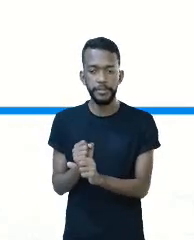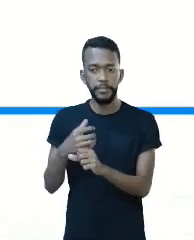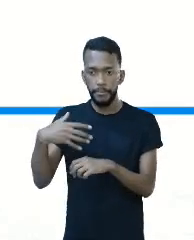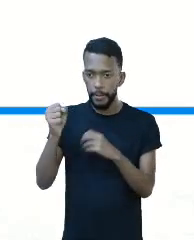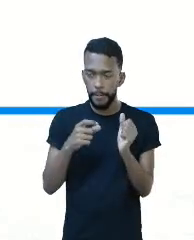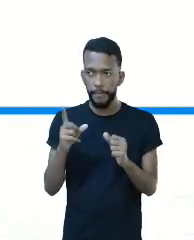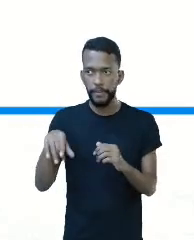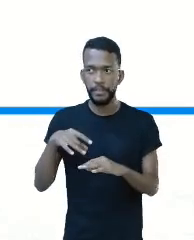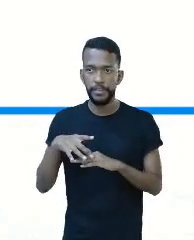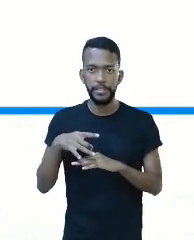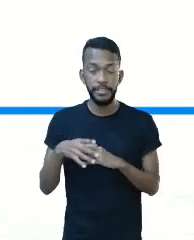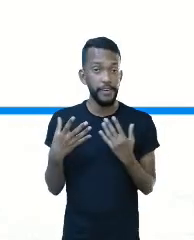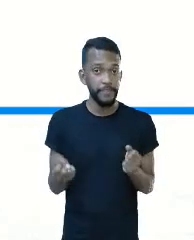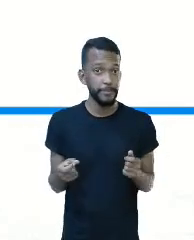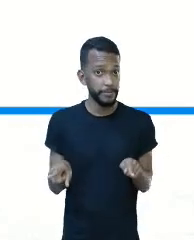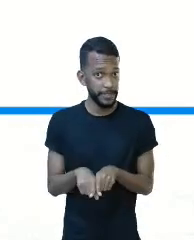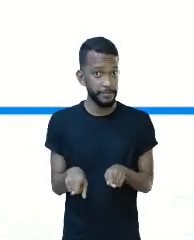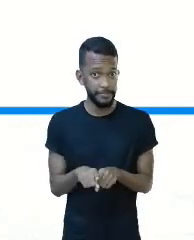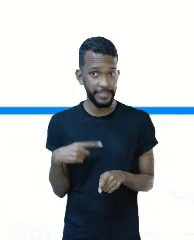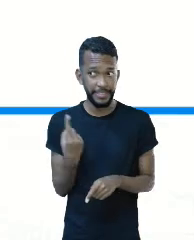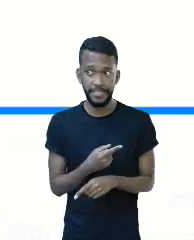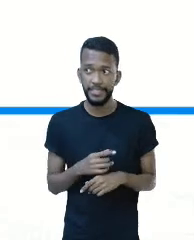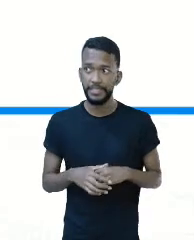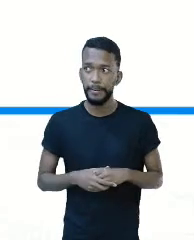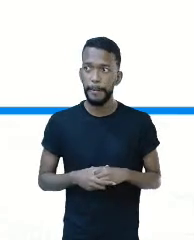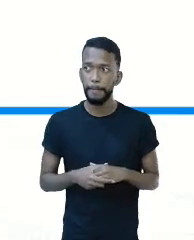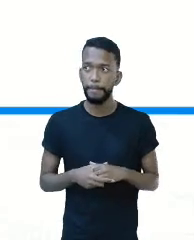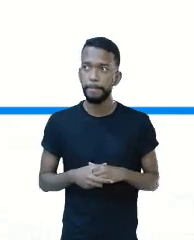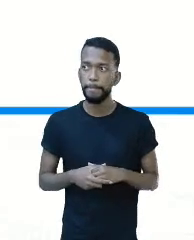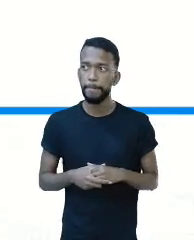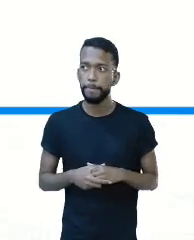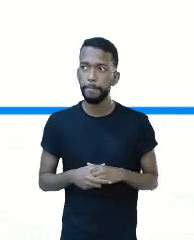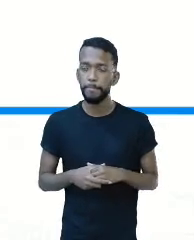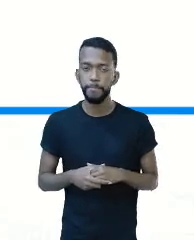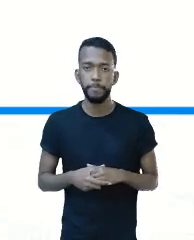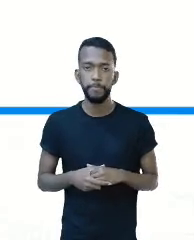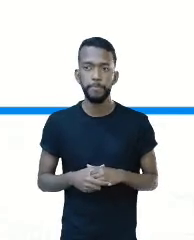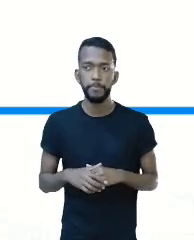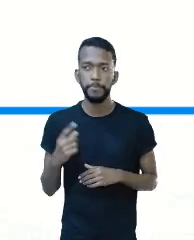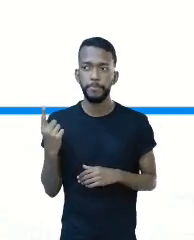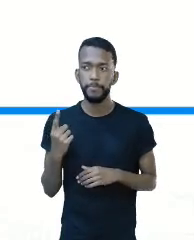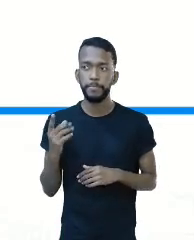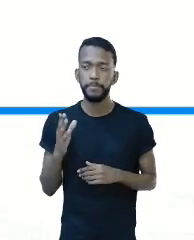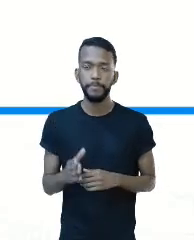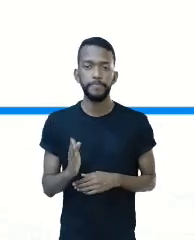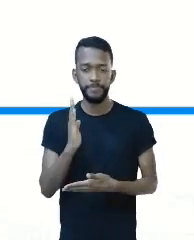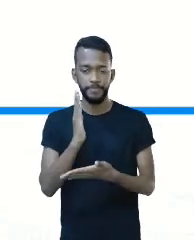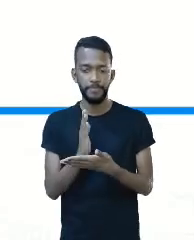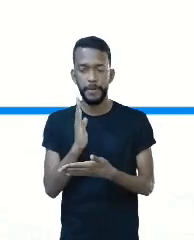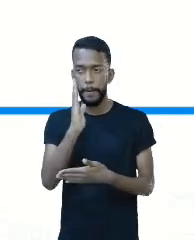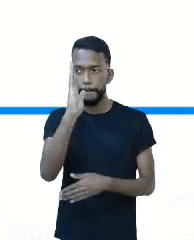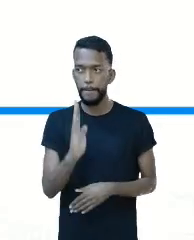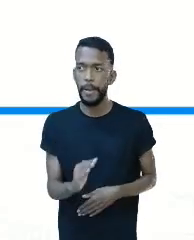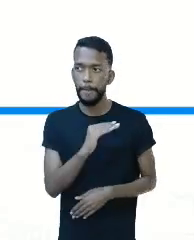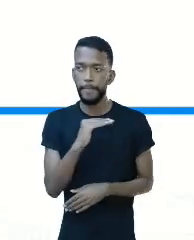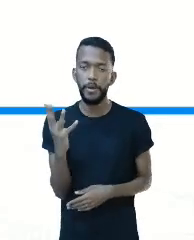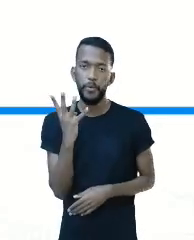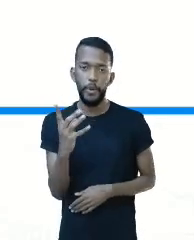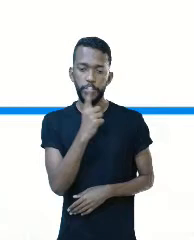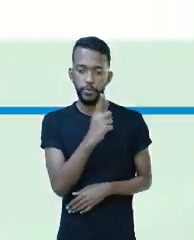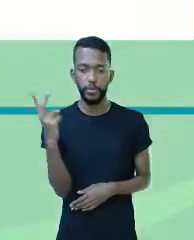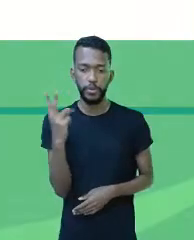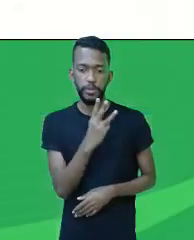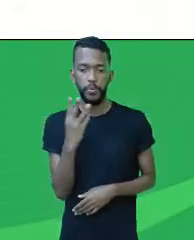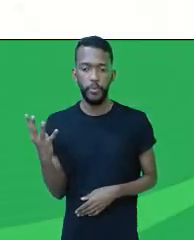que ela irá dar. Vamos montar também? Olha lá, primeira dica. A cartela do bingo só vai ter